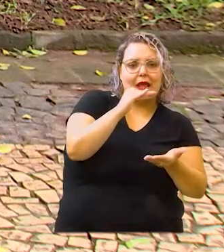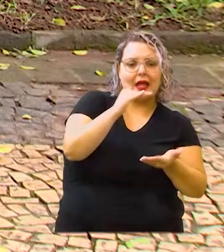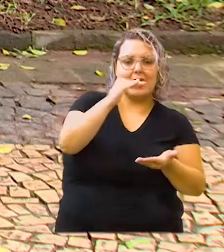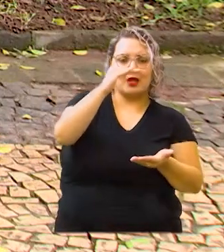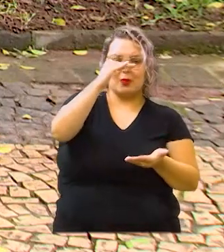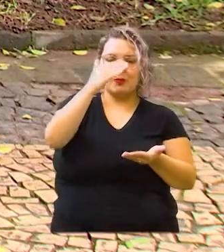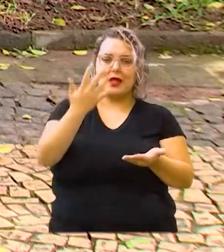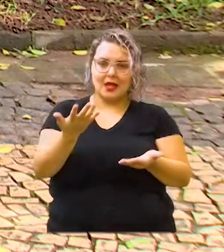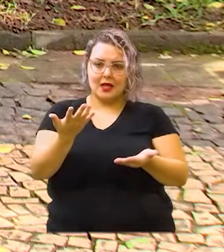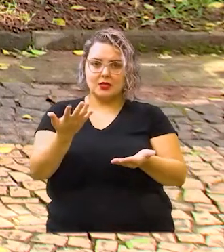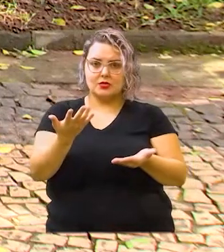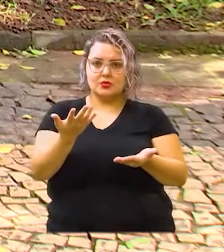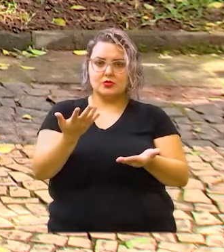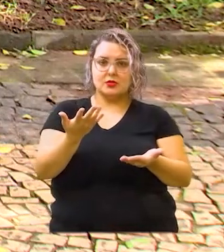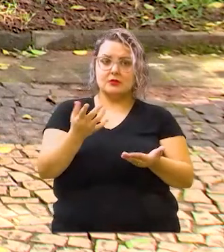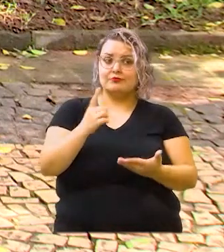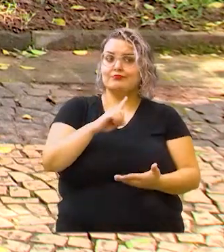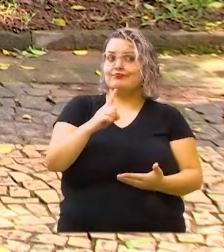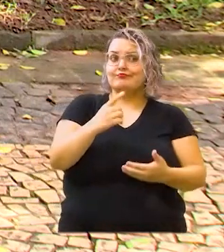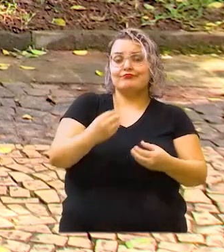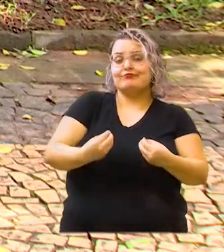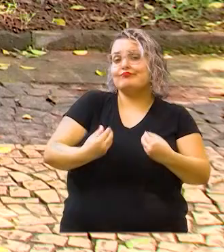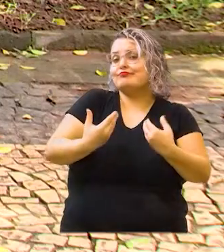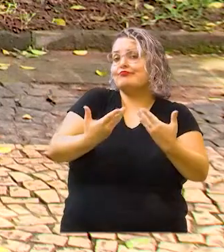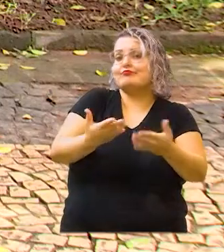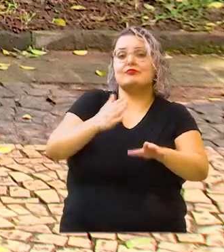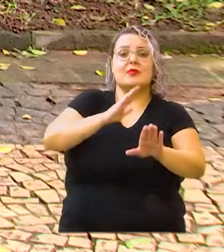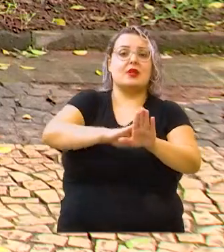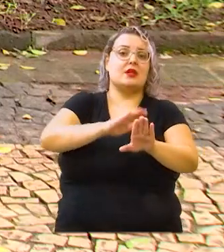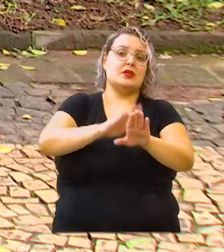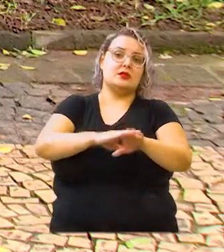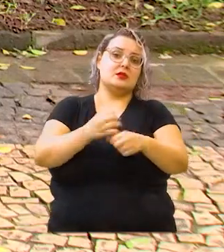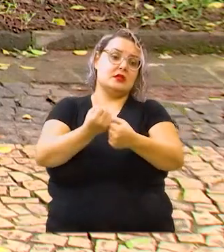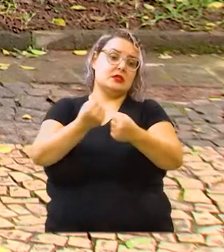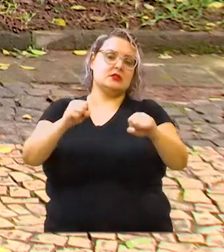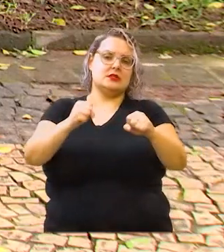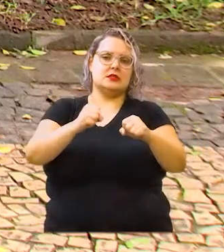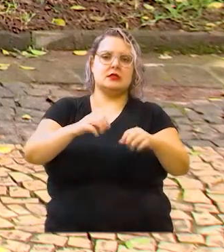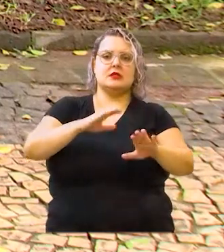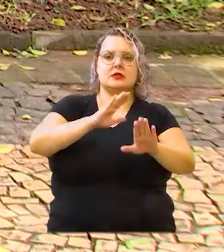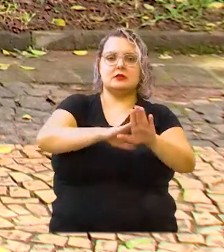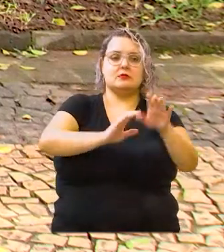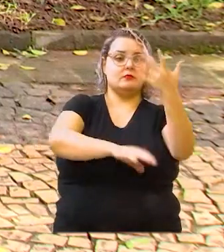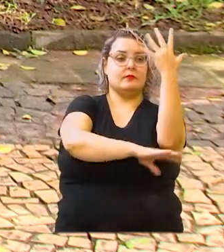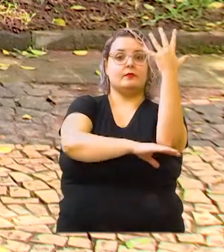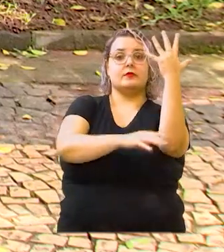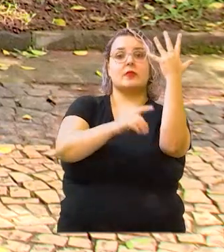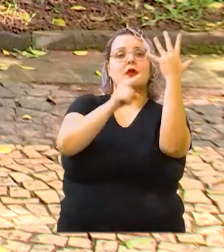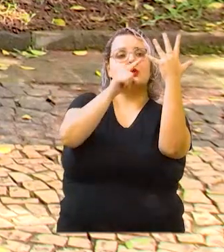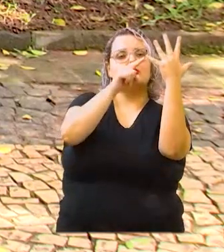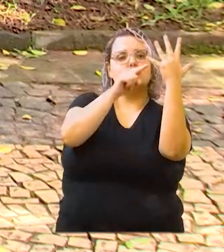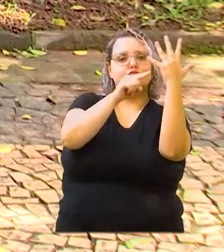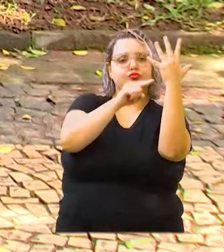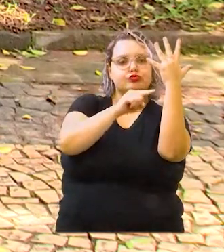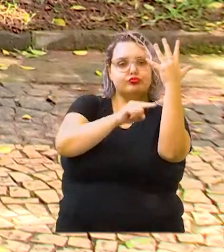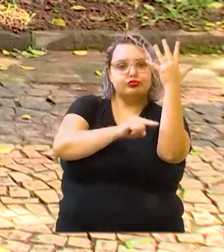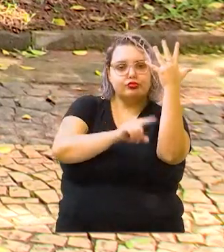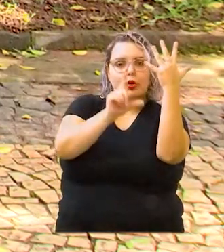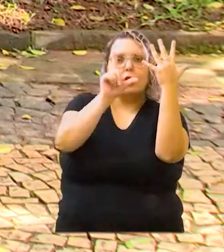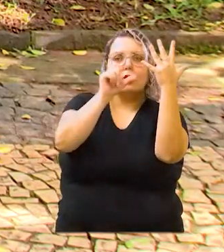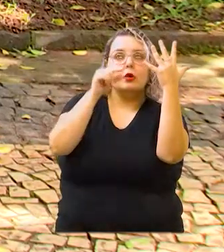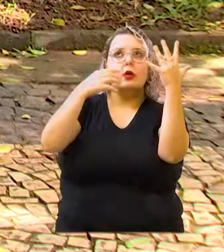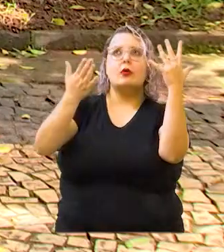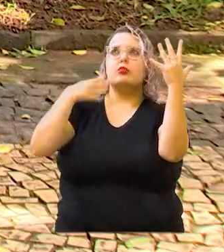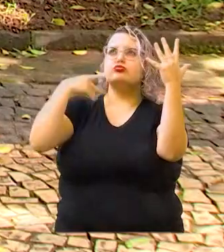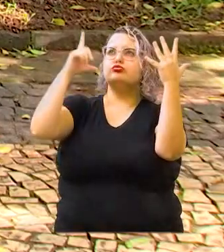pequeno porte, elas não vão ter a função das grandes árvores, de resfriamento, de limpeza